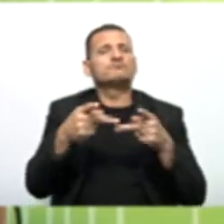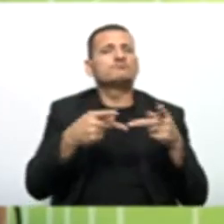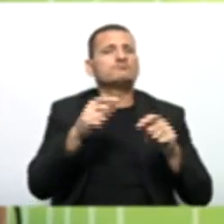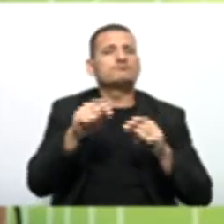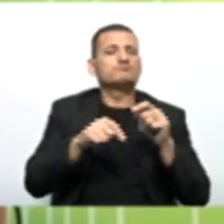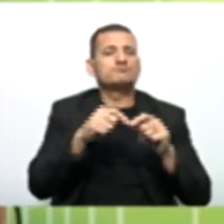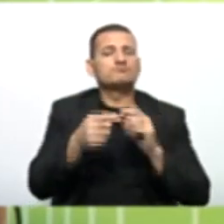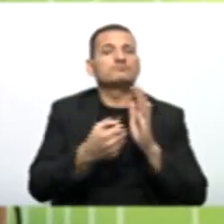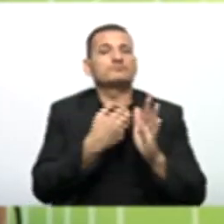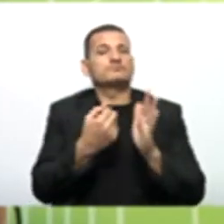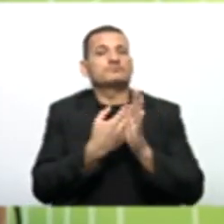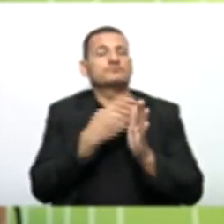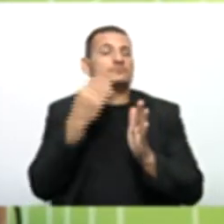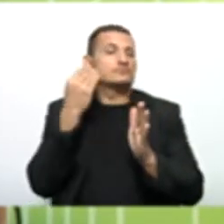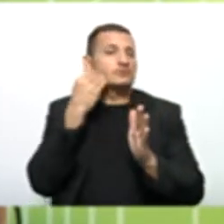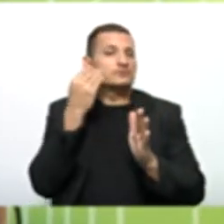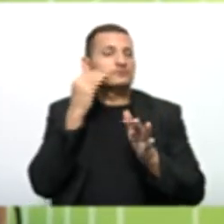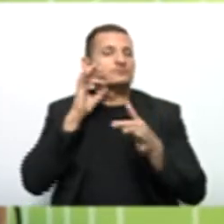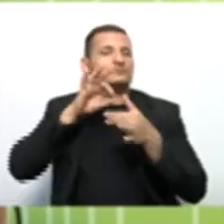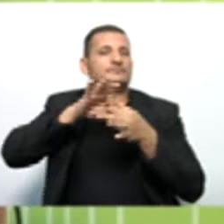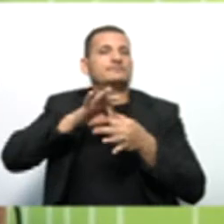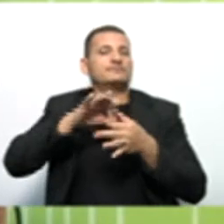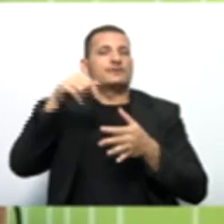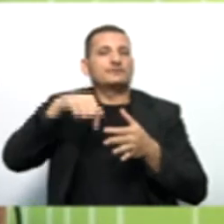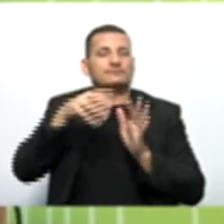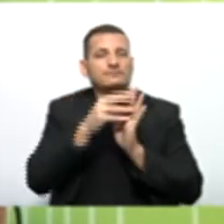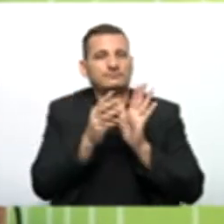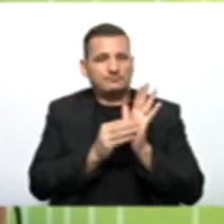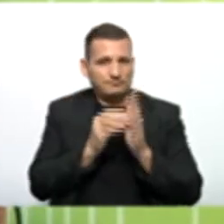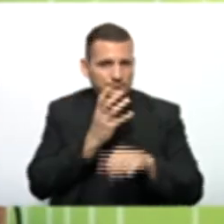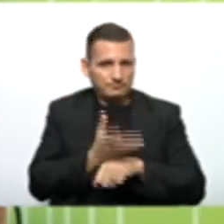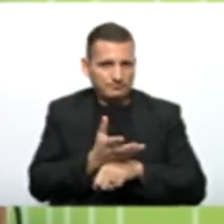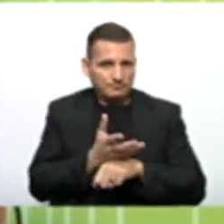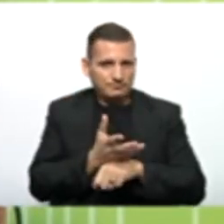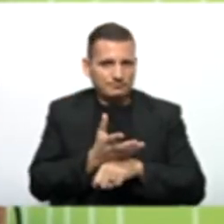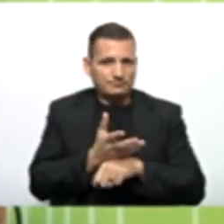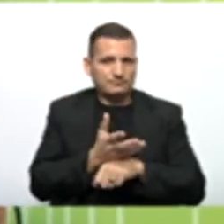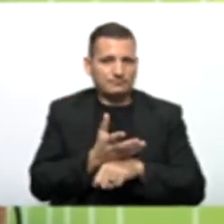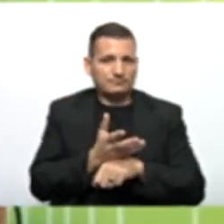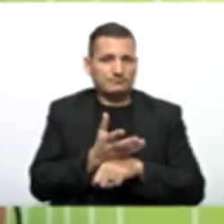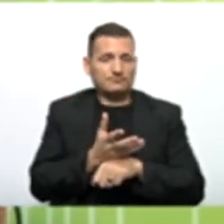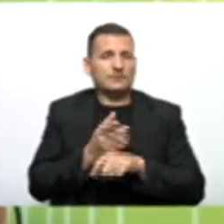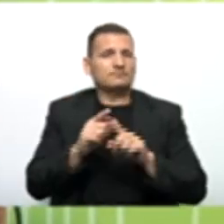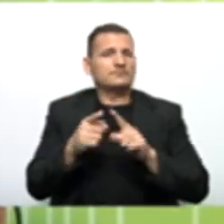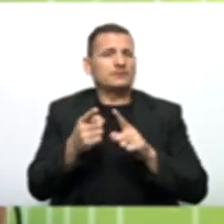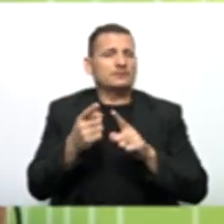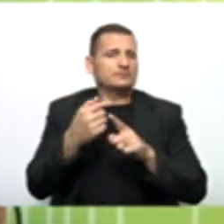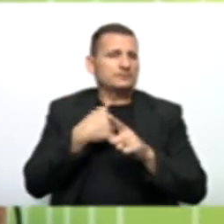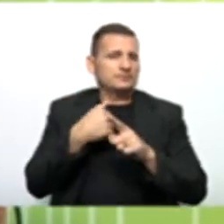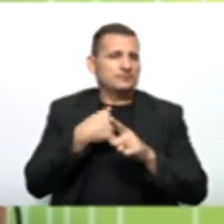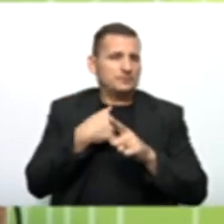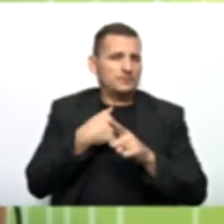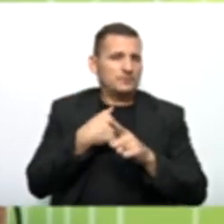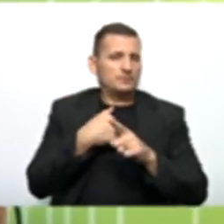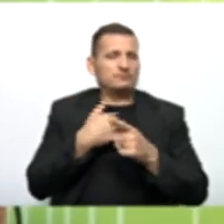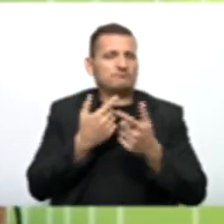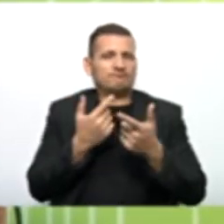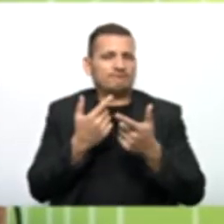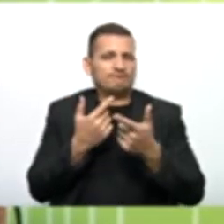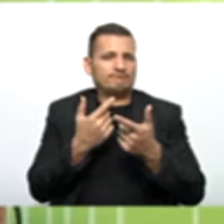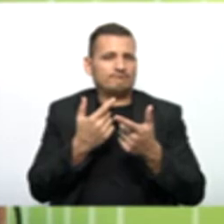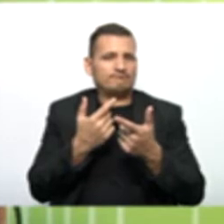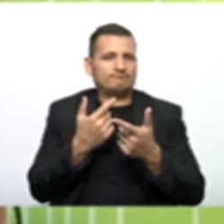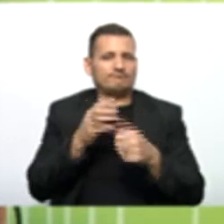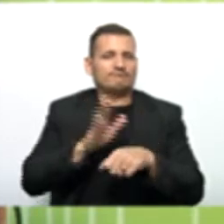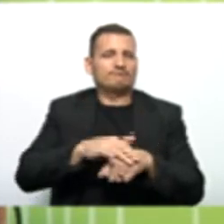gente ver e tentar alinhar aqui o que a gente está trazendo de hoje na disciplina. Mas eu não vou deixar vocês no fogo não, tá, gente? Eu vou dar uma ajudinha, a gente